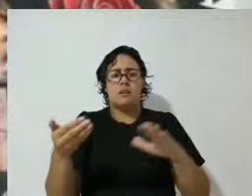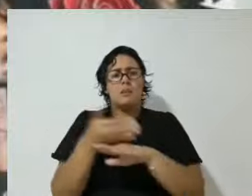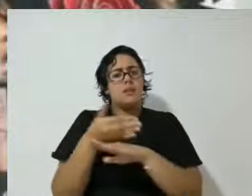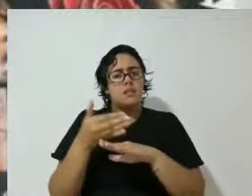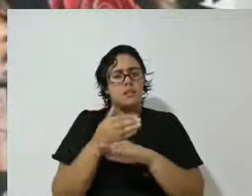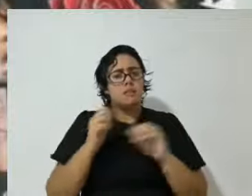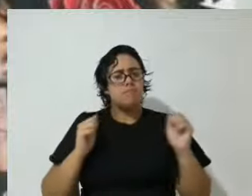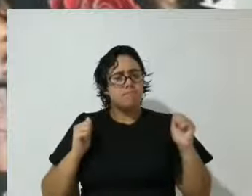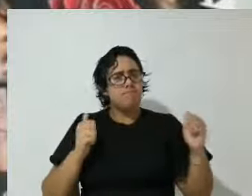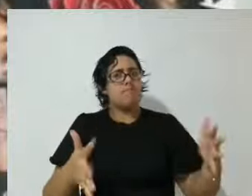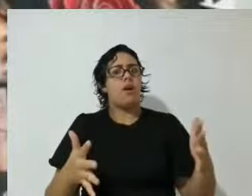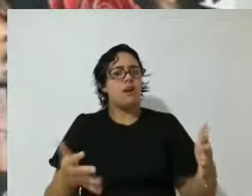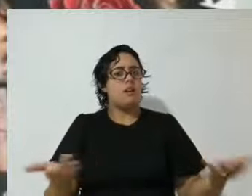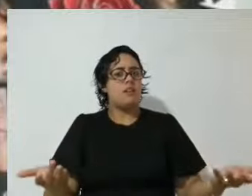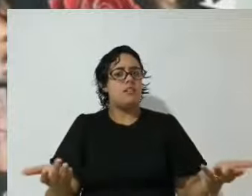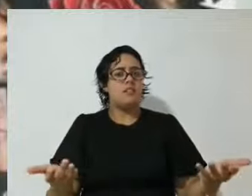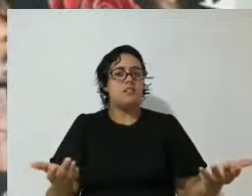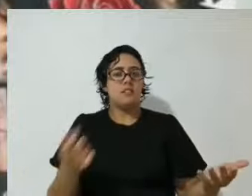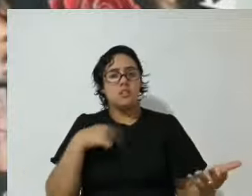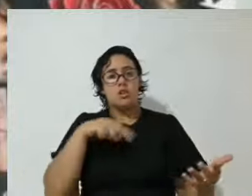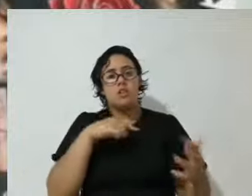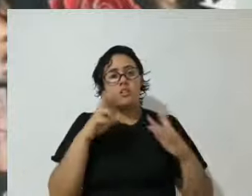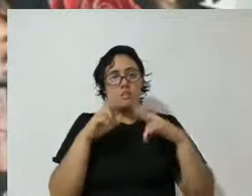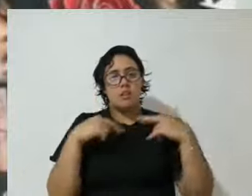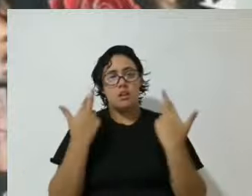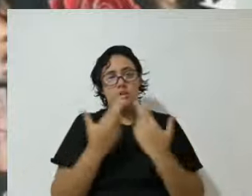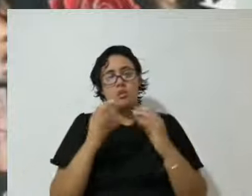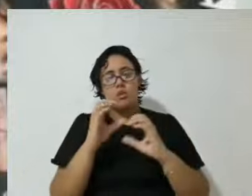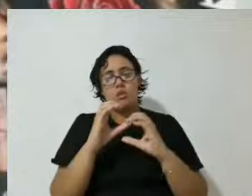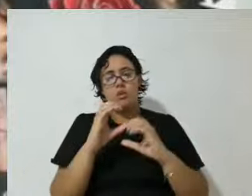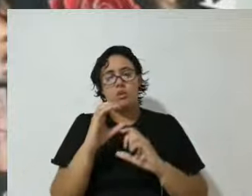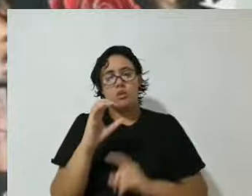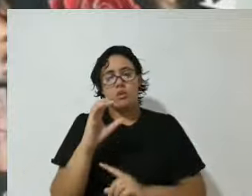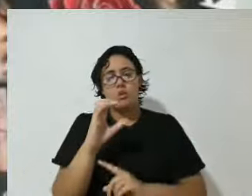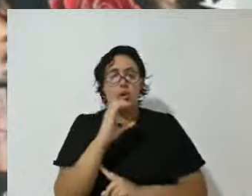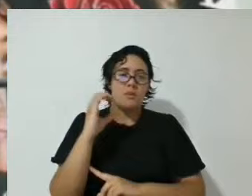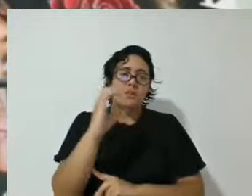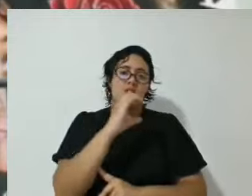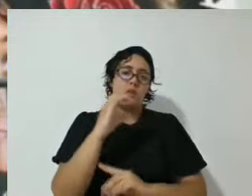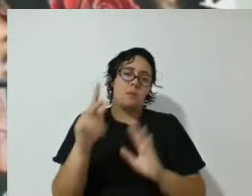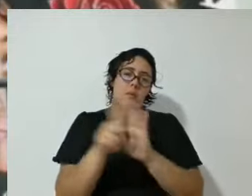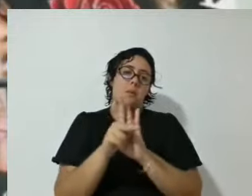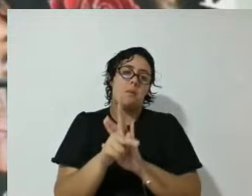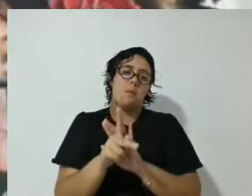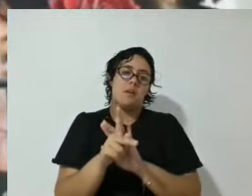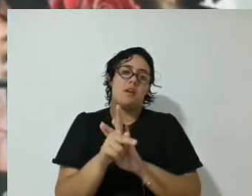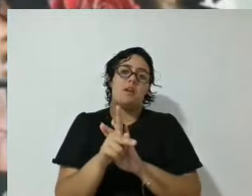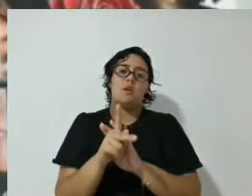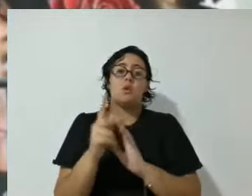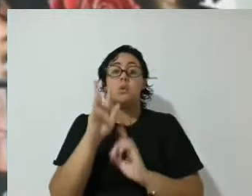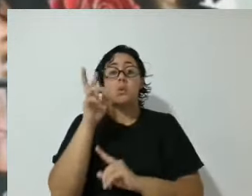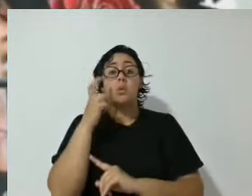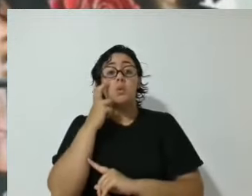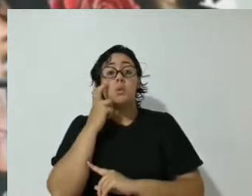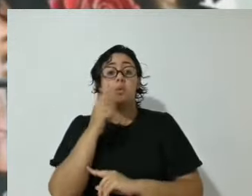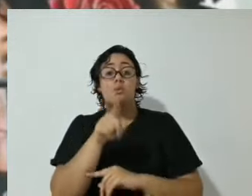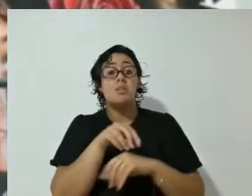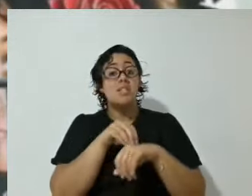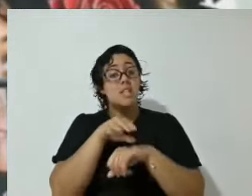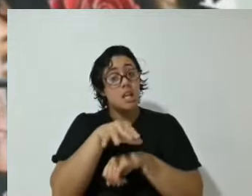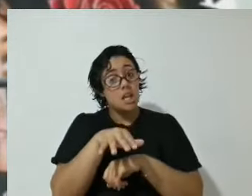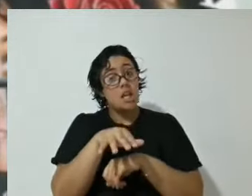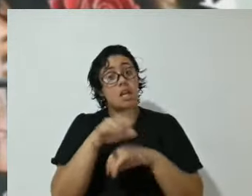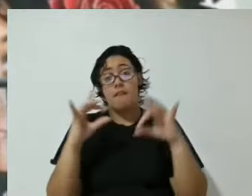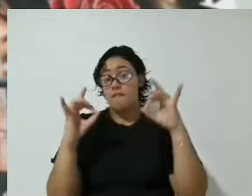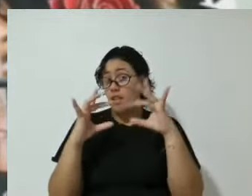Até das nossas reuniões de comissão de cultura. Coloque a sua sugestão, a sua dica, dê o seu